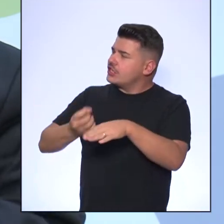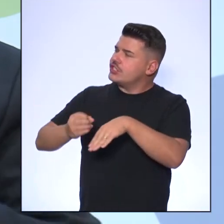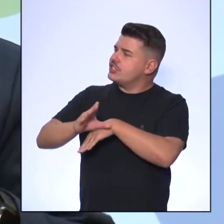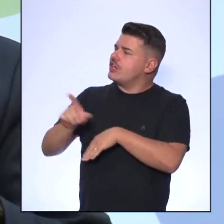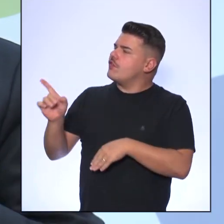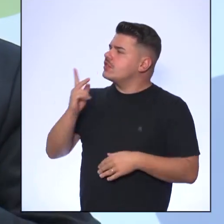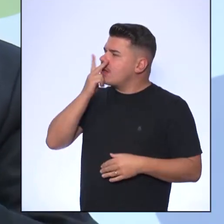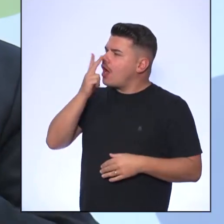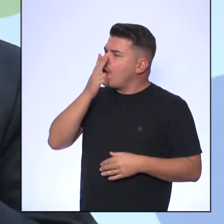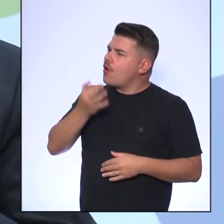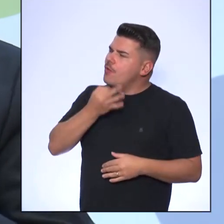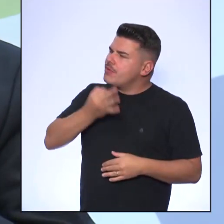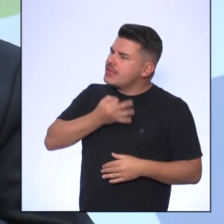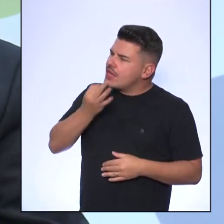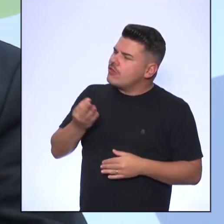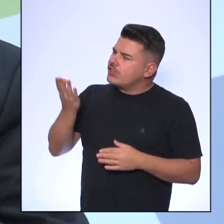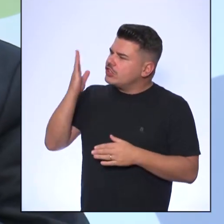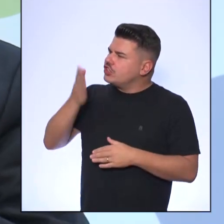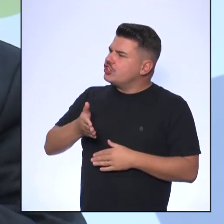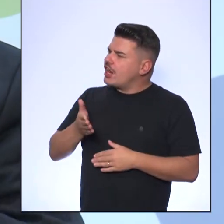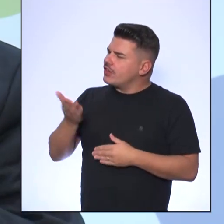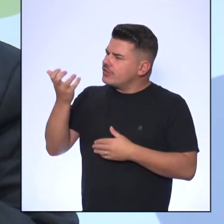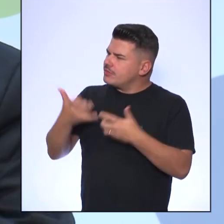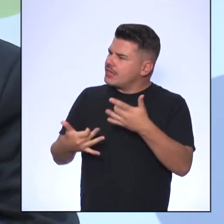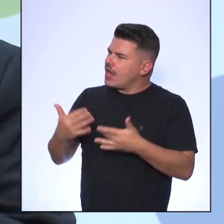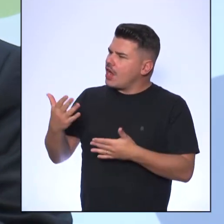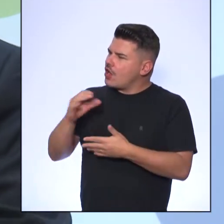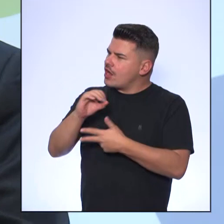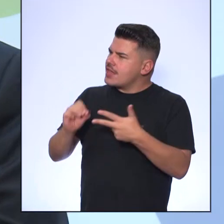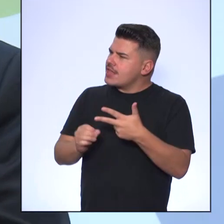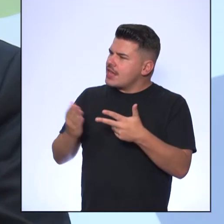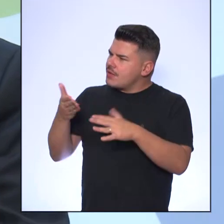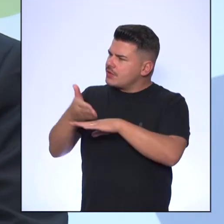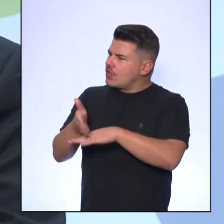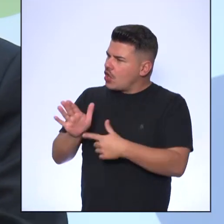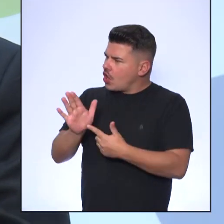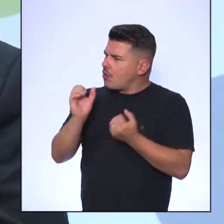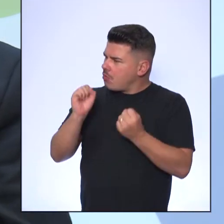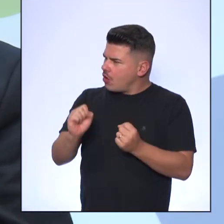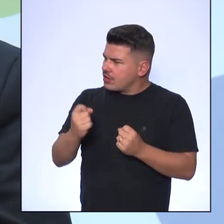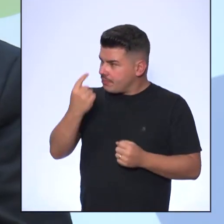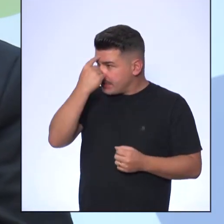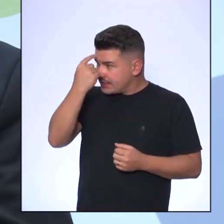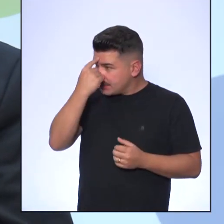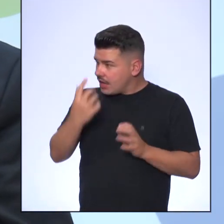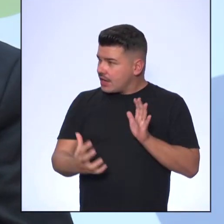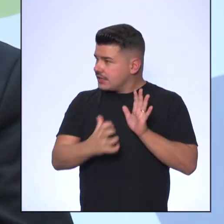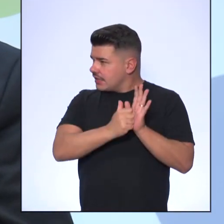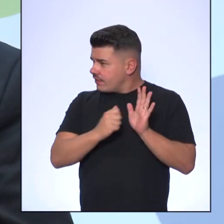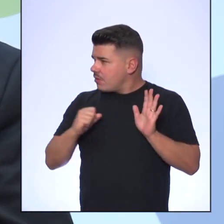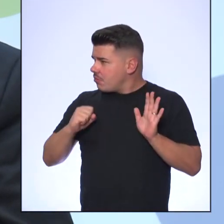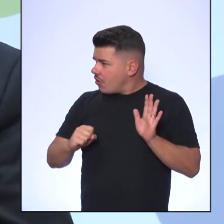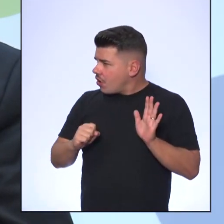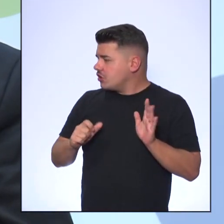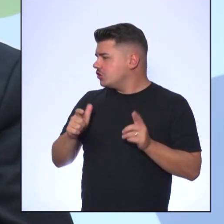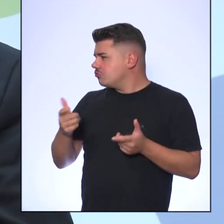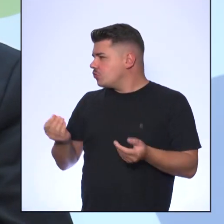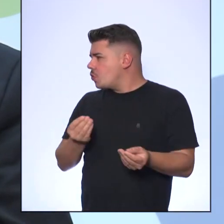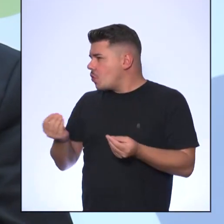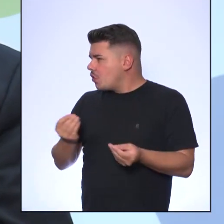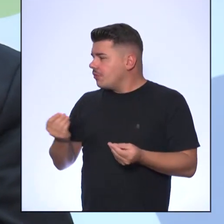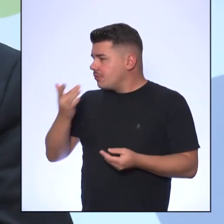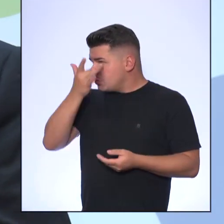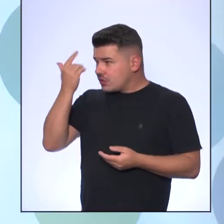que você já sugere para a galera neste momento que já está pensando no Enem? E tem uma galera aqui pensando